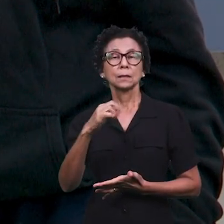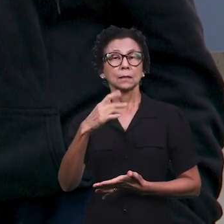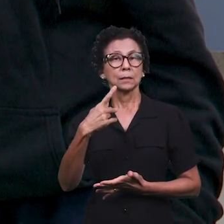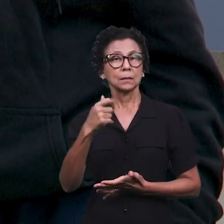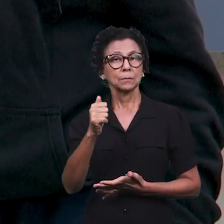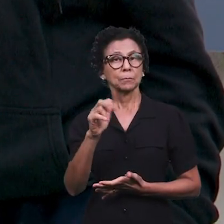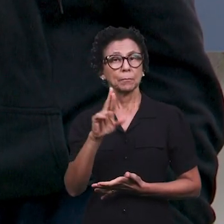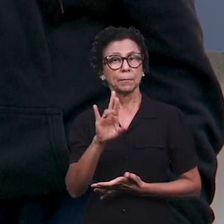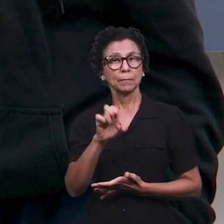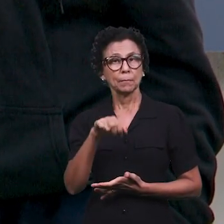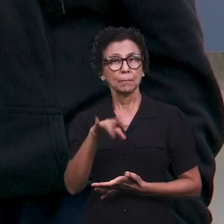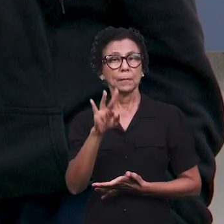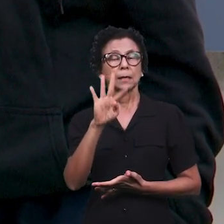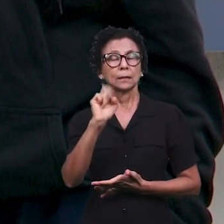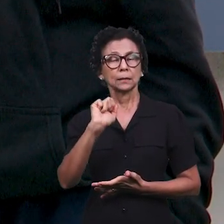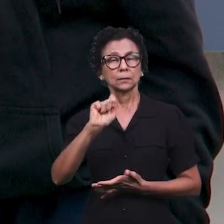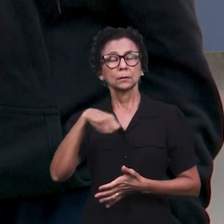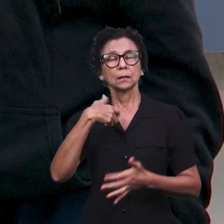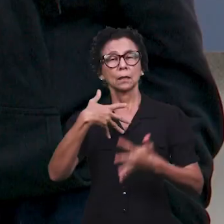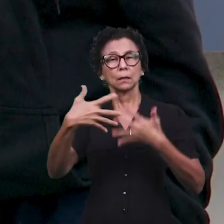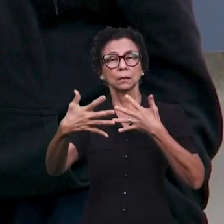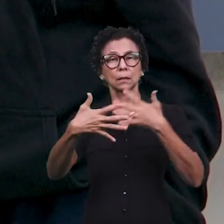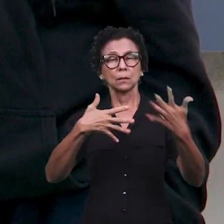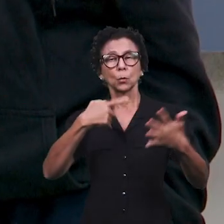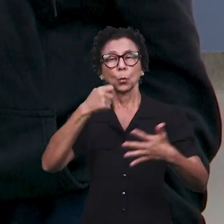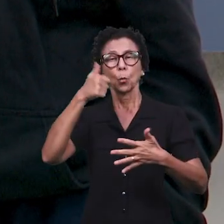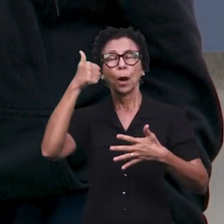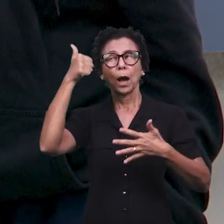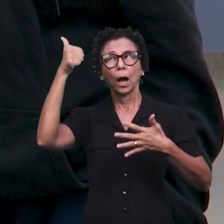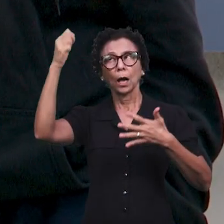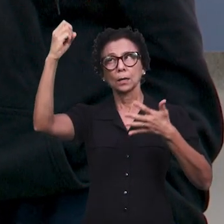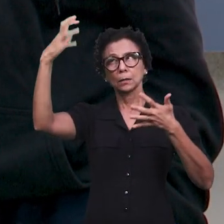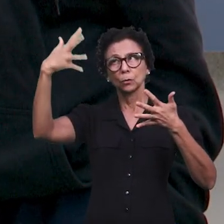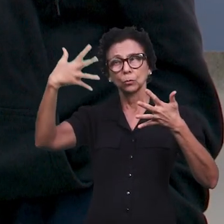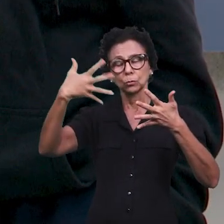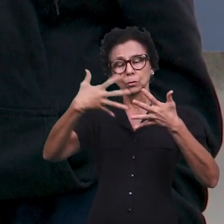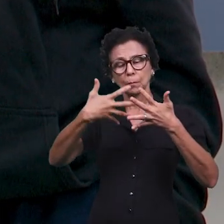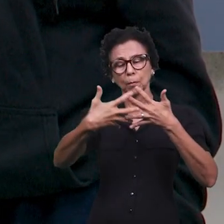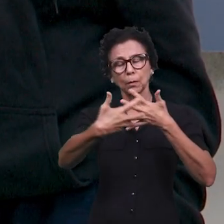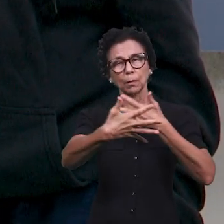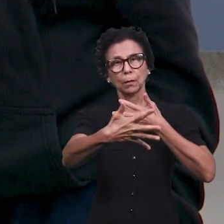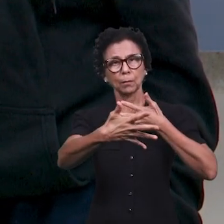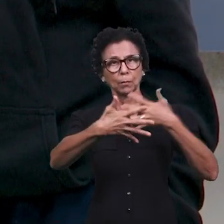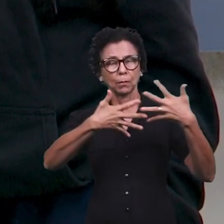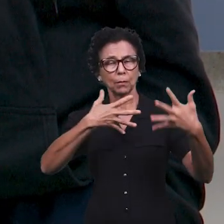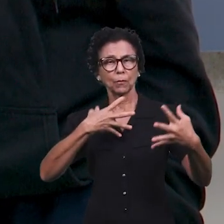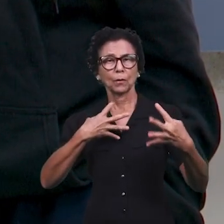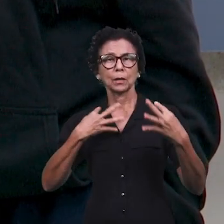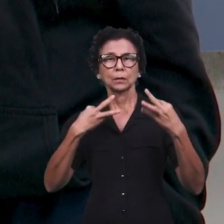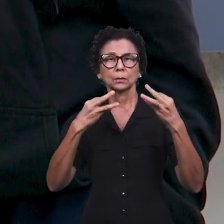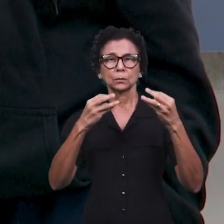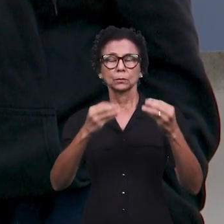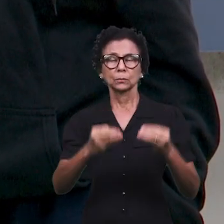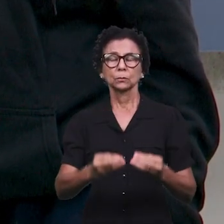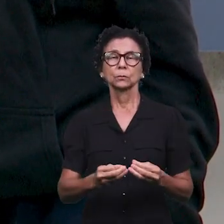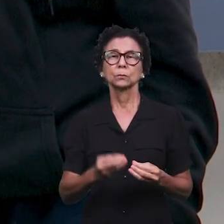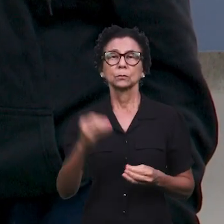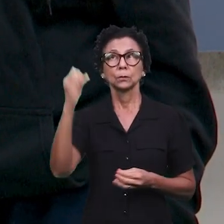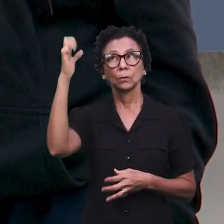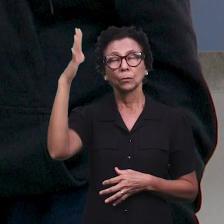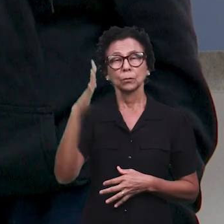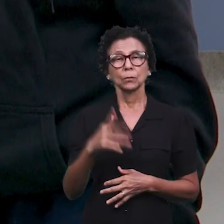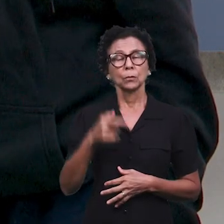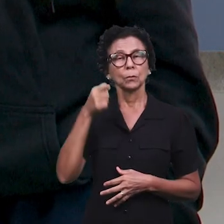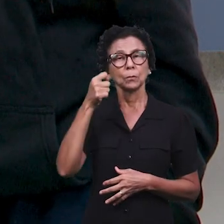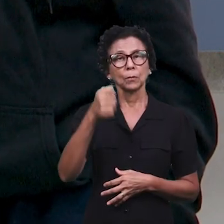Quase. Quase tudo, né? Passa quase toda a luz. Vamos lá, vamos fazer uns testes? Vamos ver o que vai dar aqui na nossa experiência. Nós vamos usar esses materiais, vamos